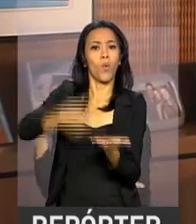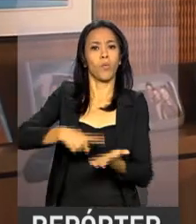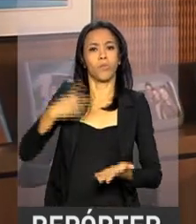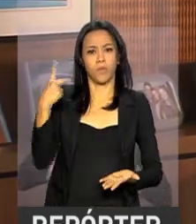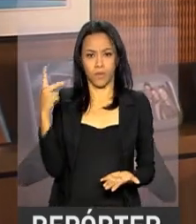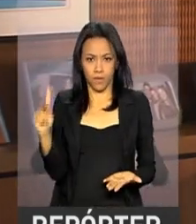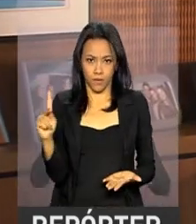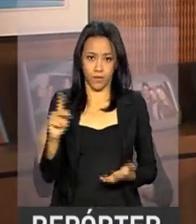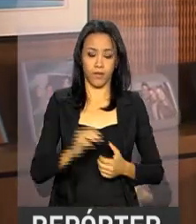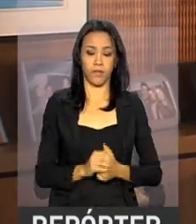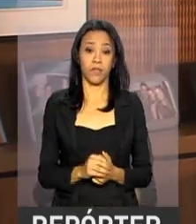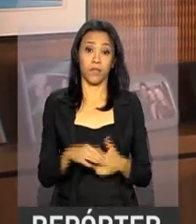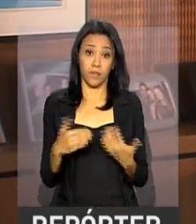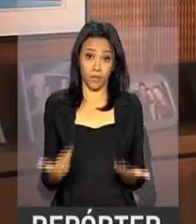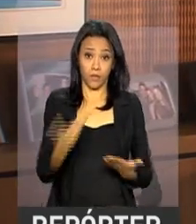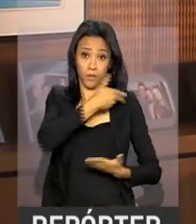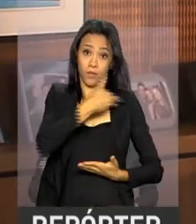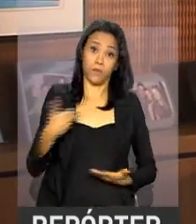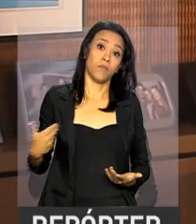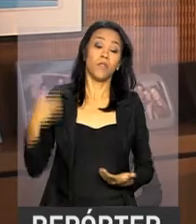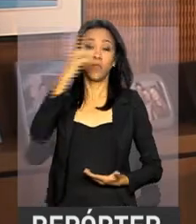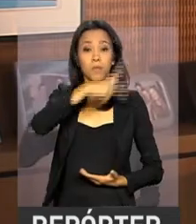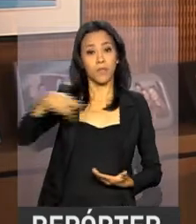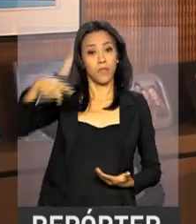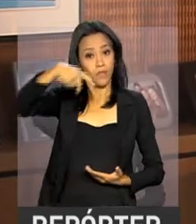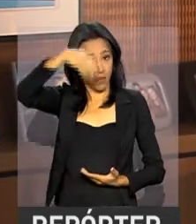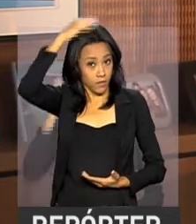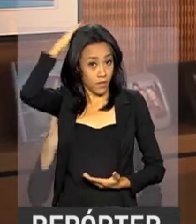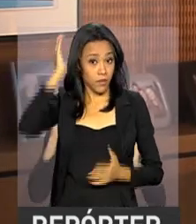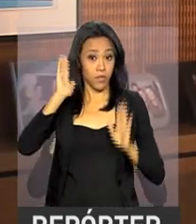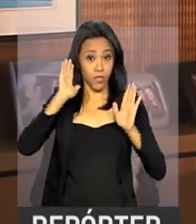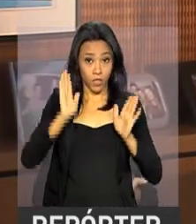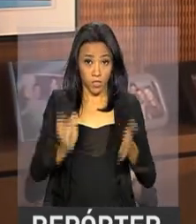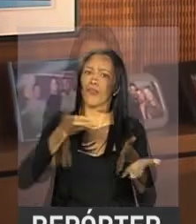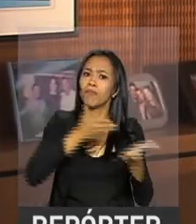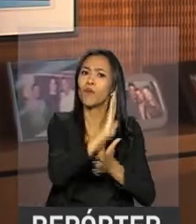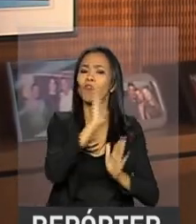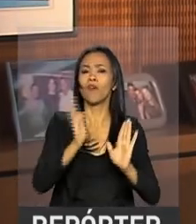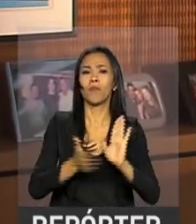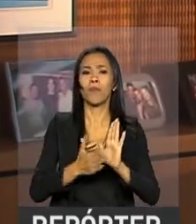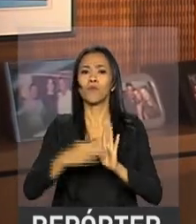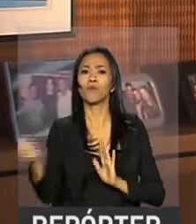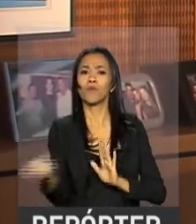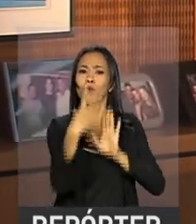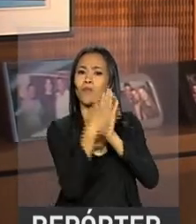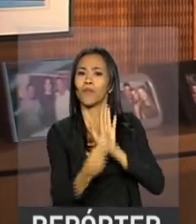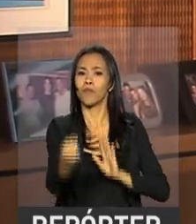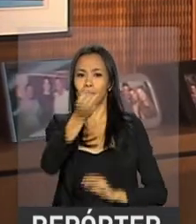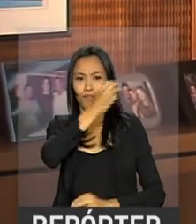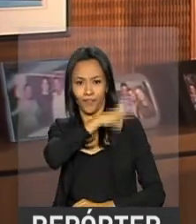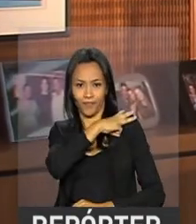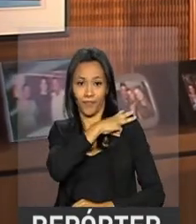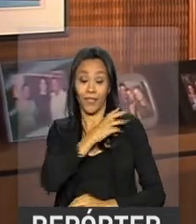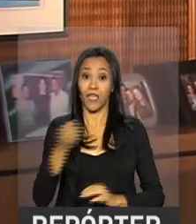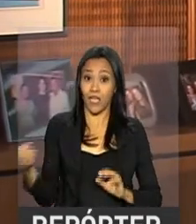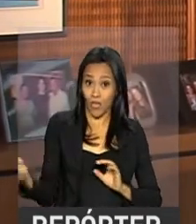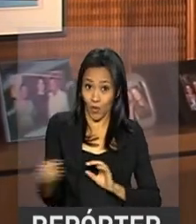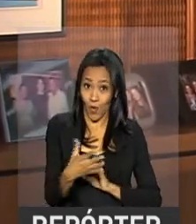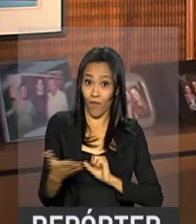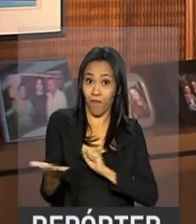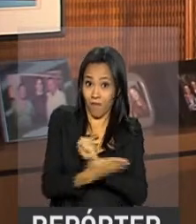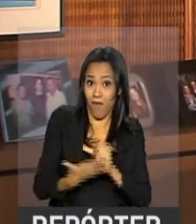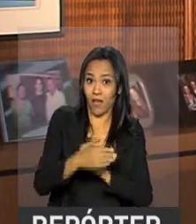exerce o governo do presidente michel temer já aprovou a reforma do ensino médio e na nova base comum